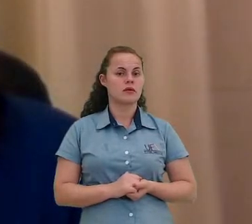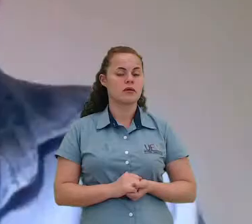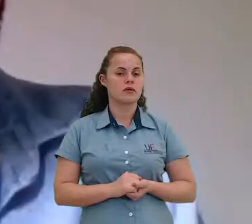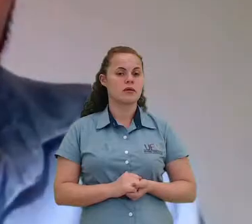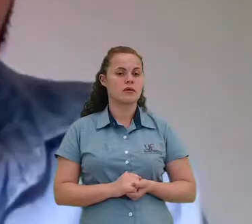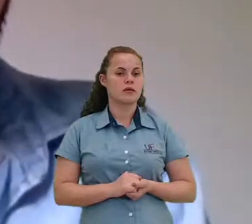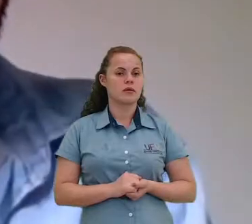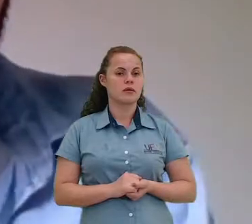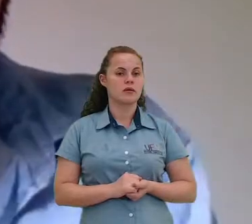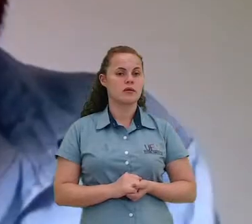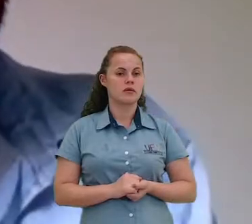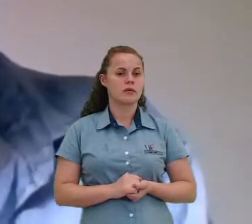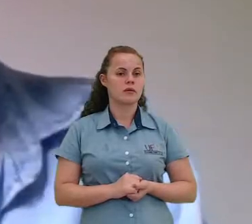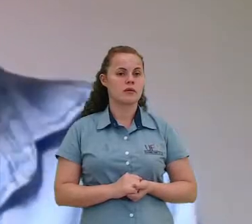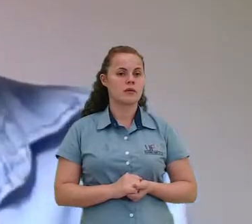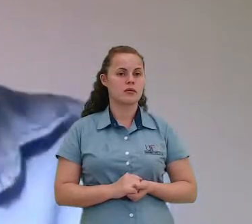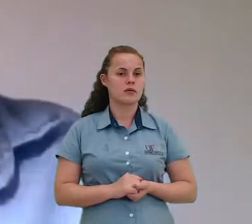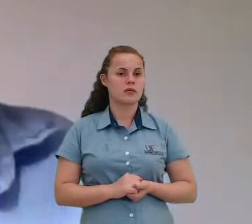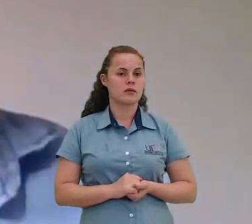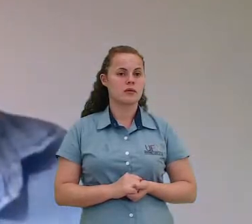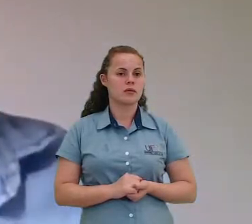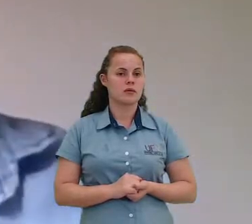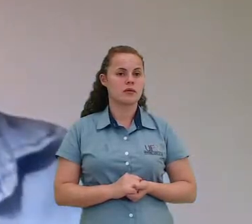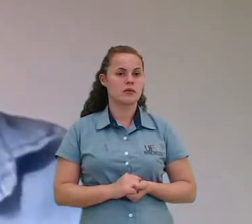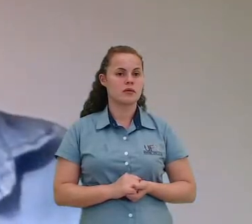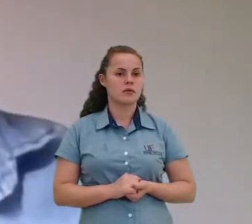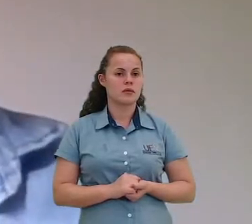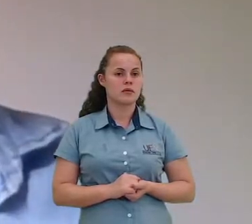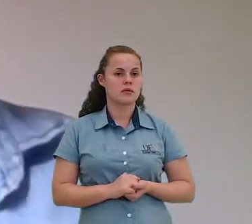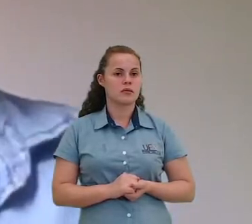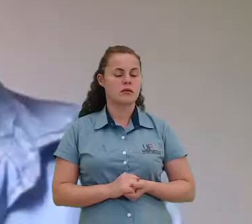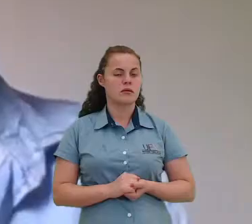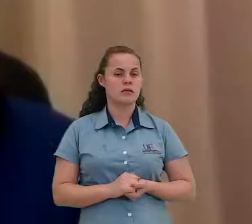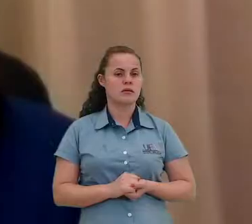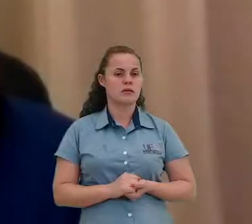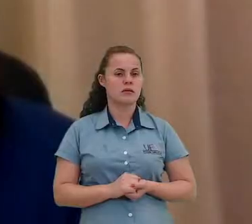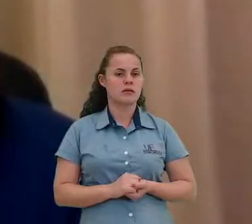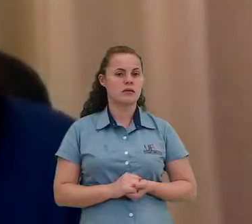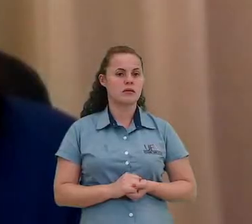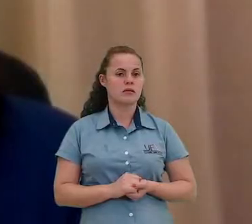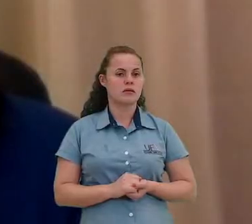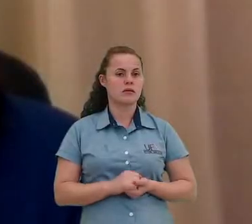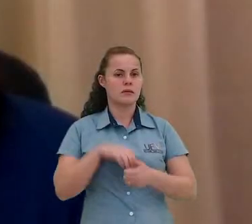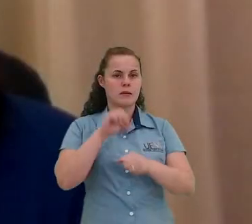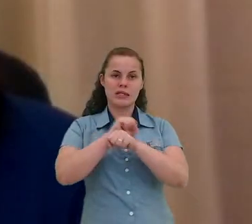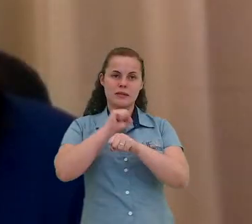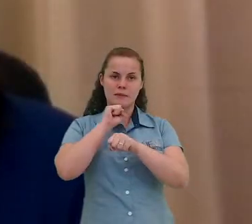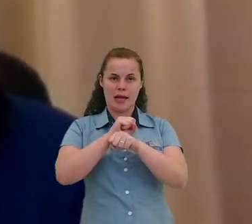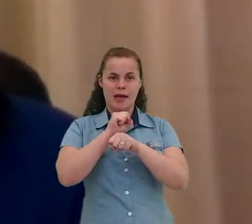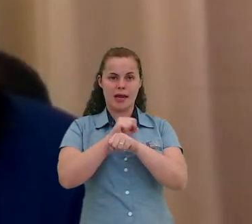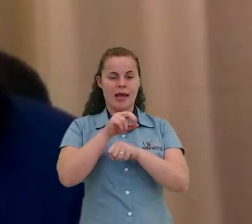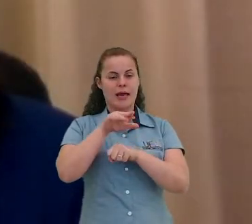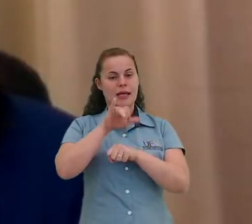Vamos esperar o Cristiano dar o sinal, professora, não se preocupe. Ok.